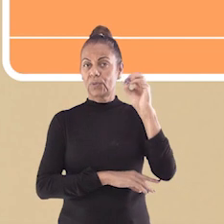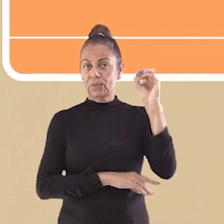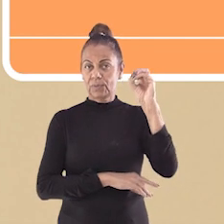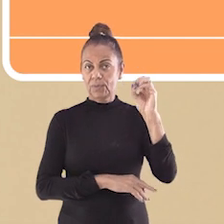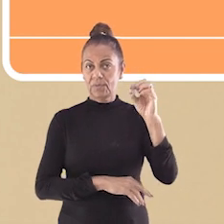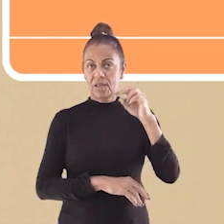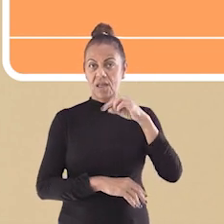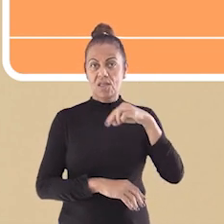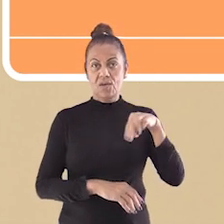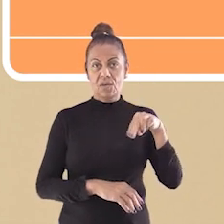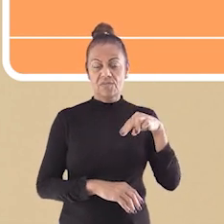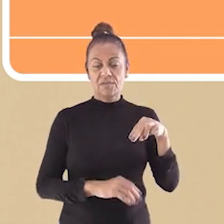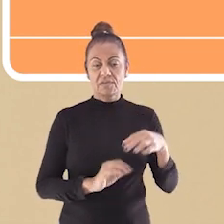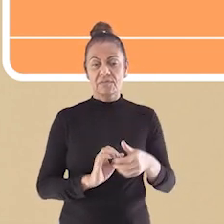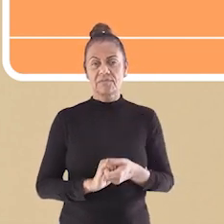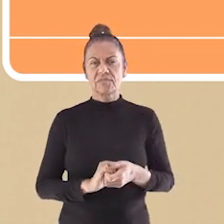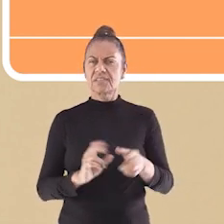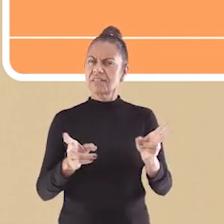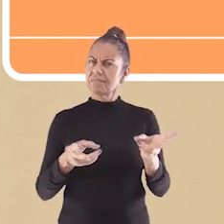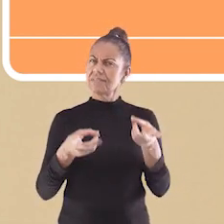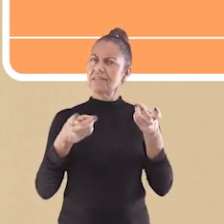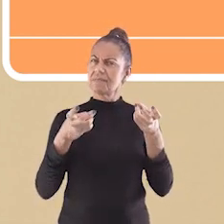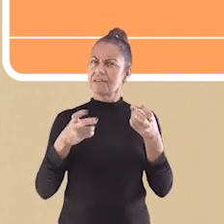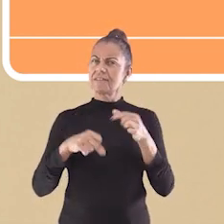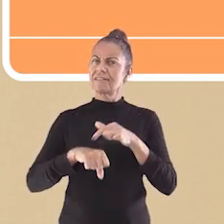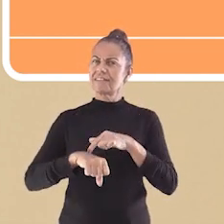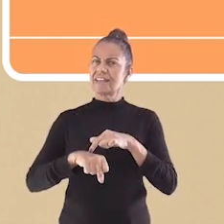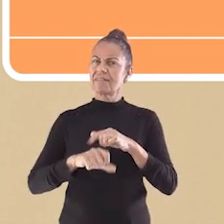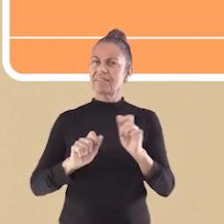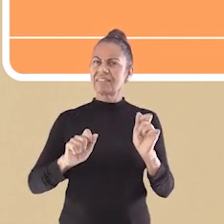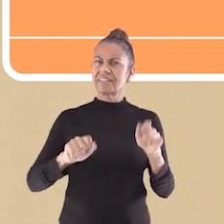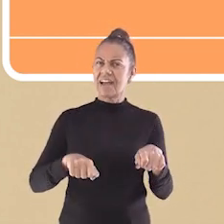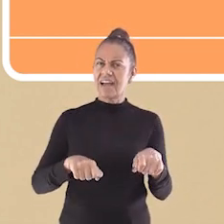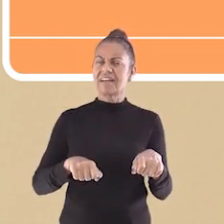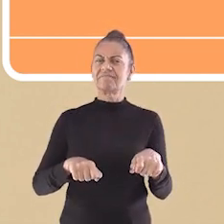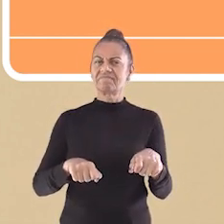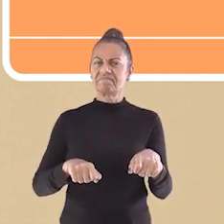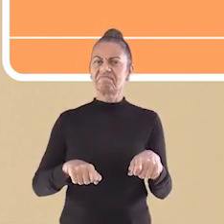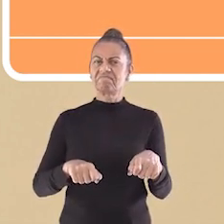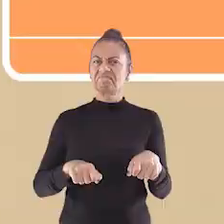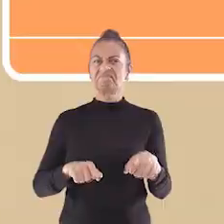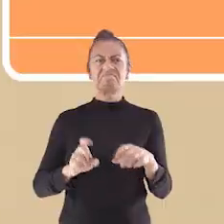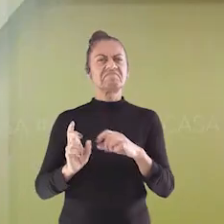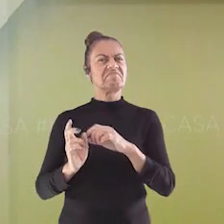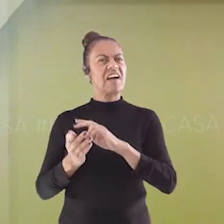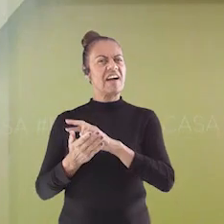pode ser medido de diversas maneiras? O que importa é como você se organiza, certo?